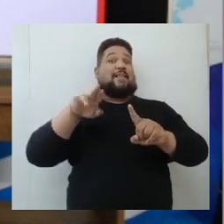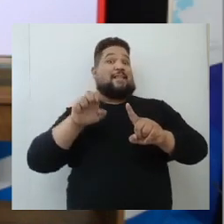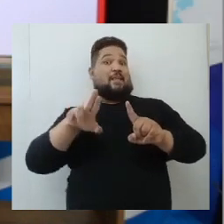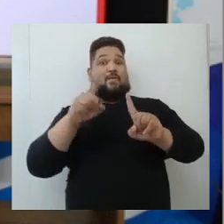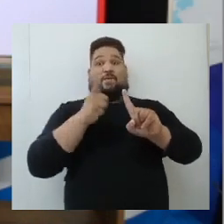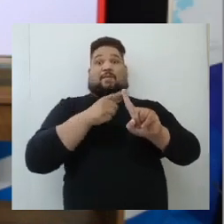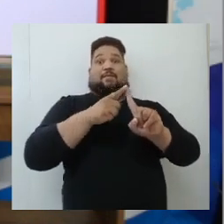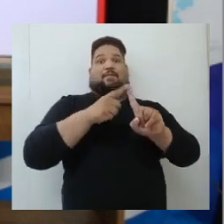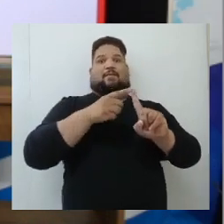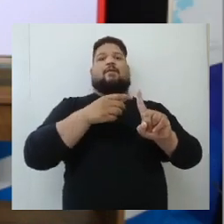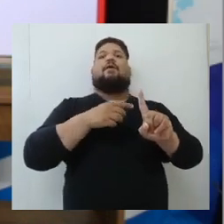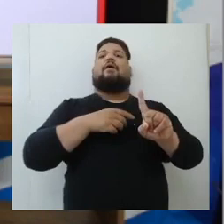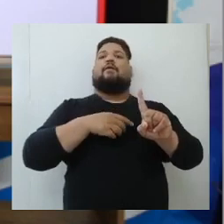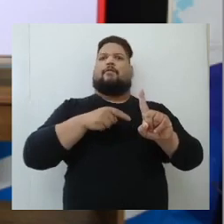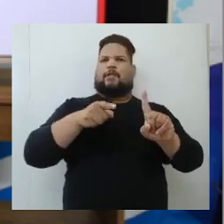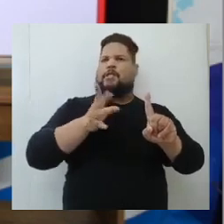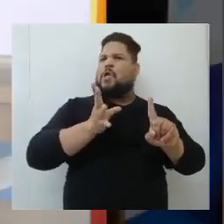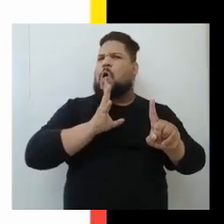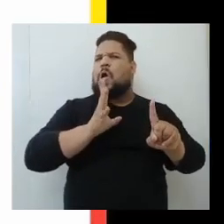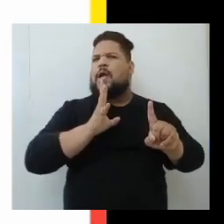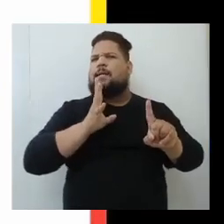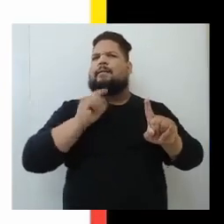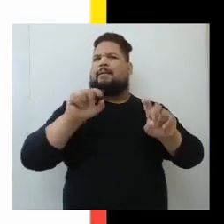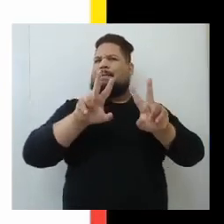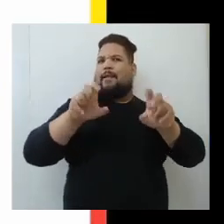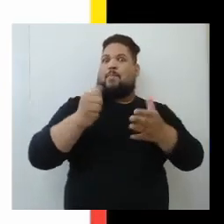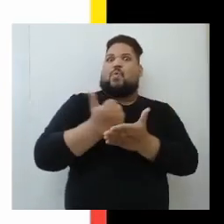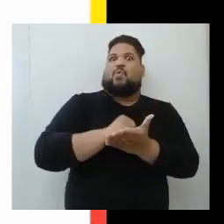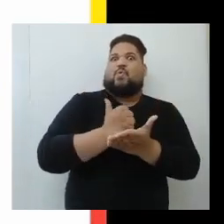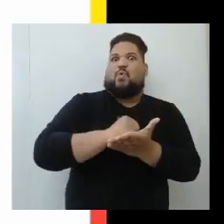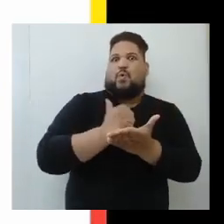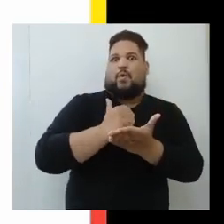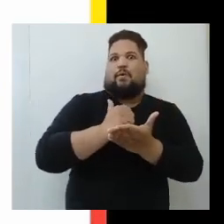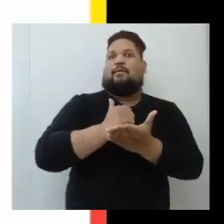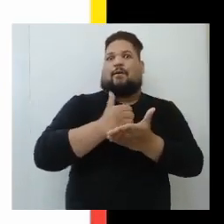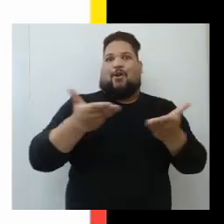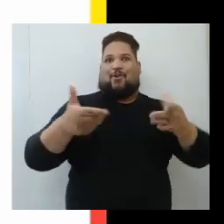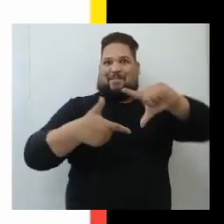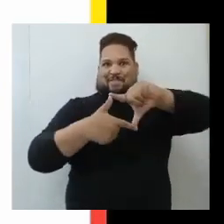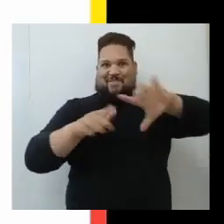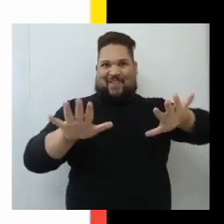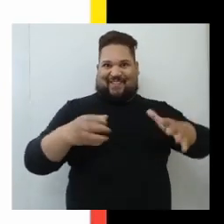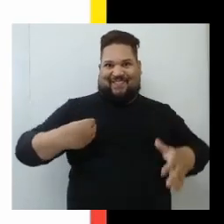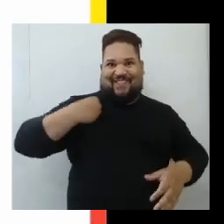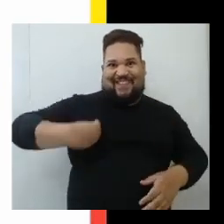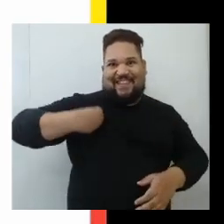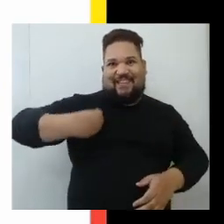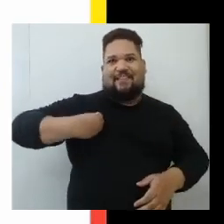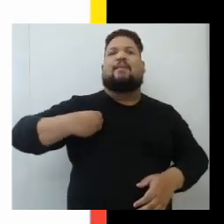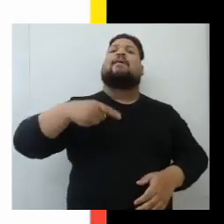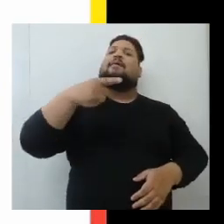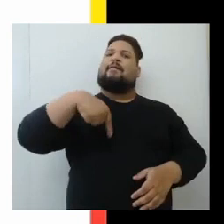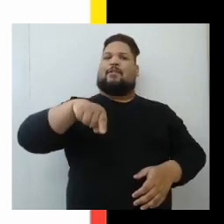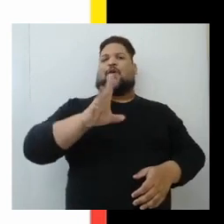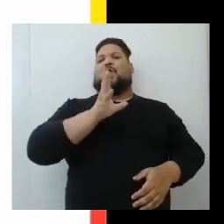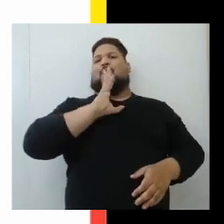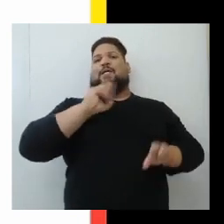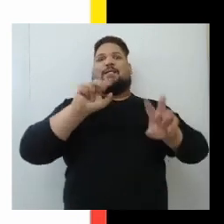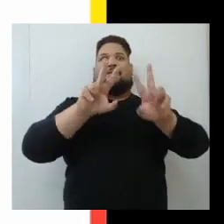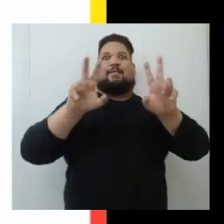você é uma pessoa antenada em games, principalmente jogos mais modernos, você tem a história de